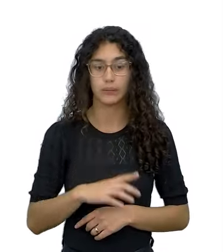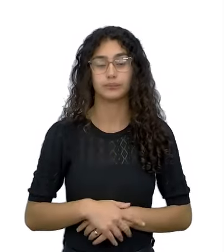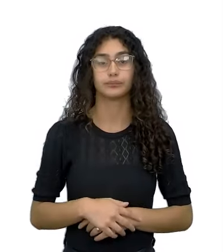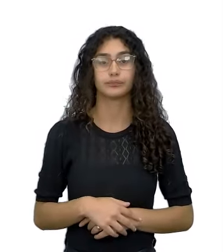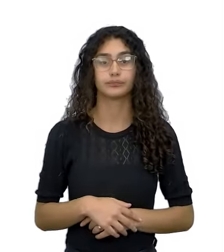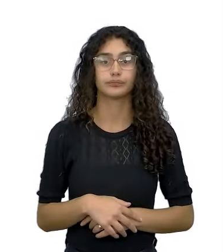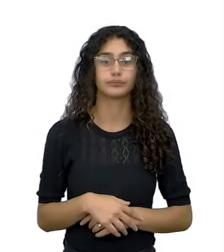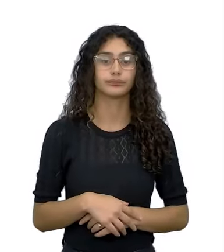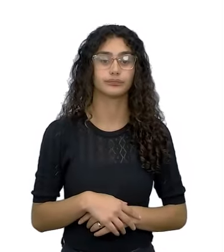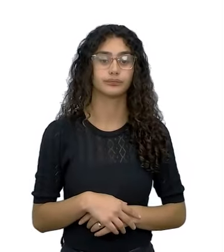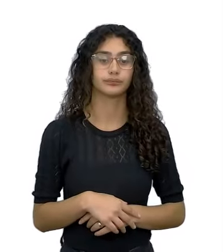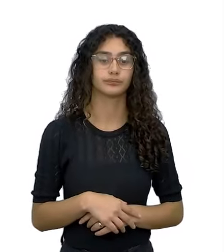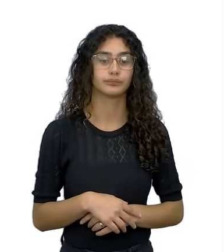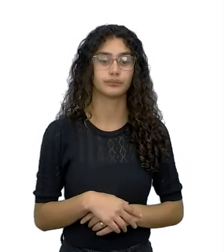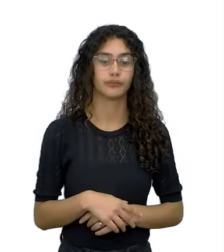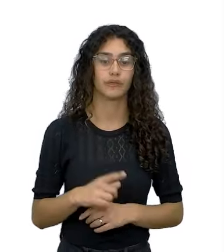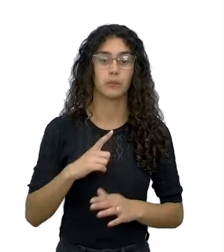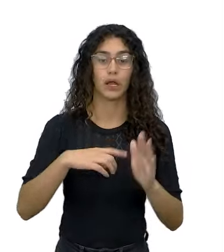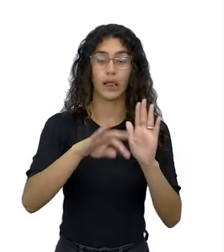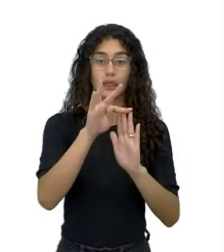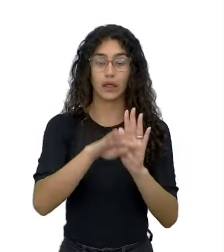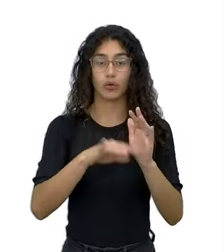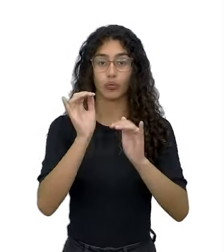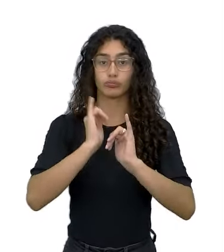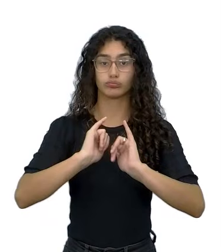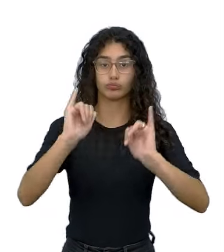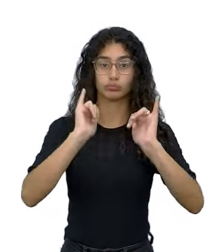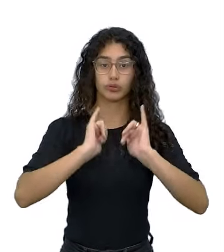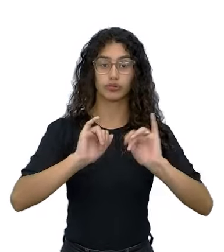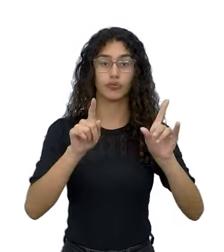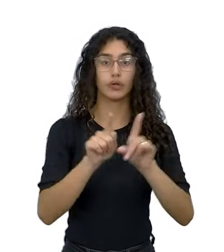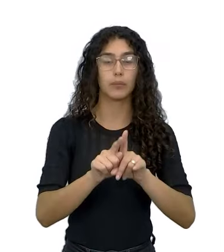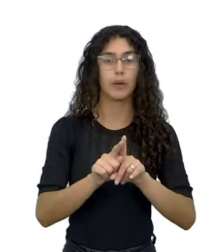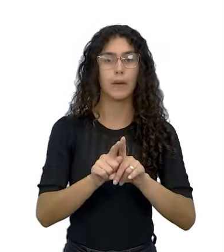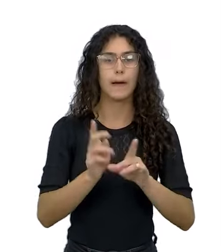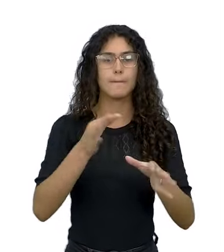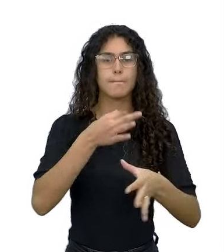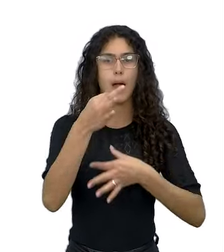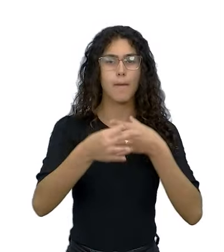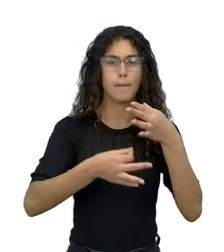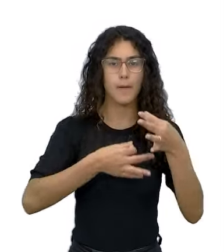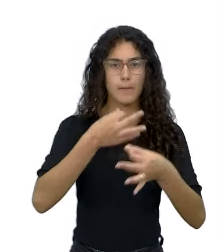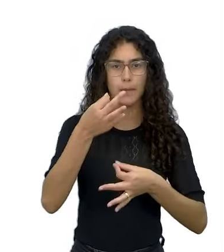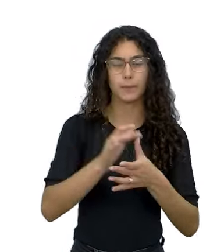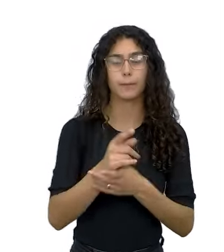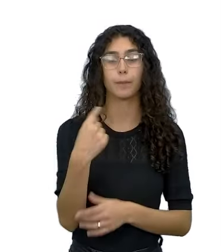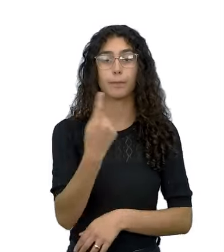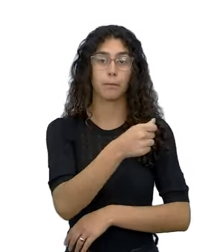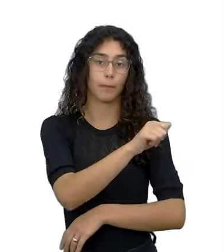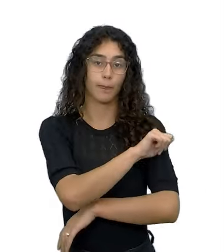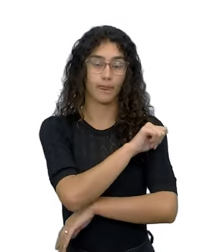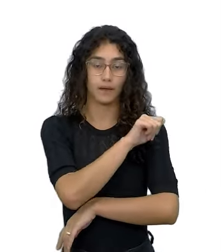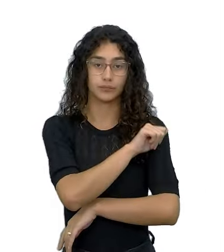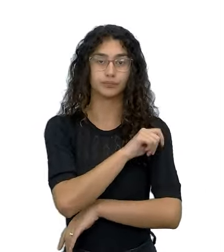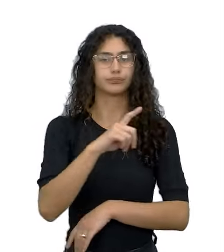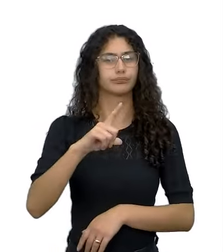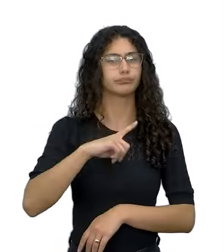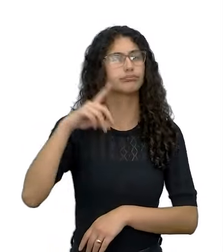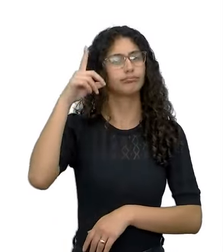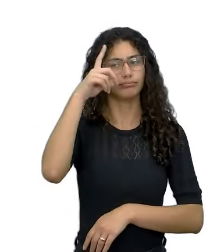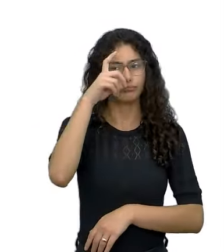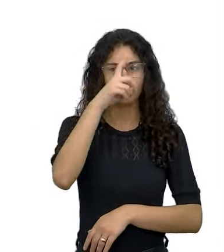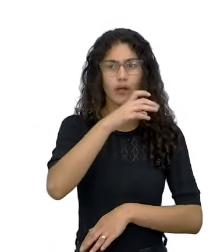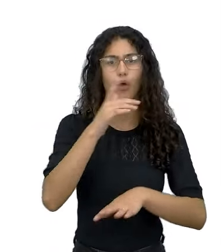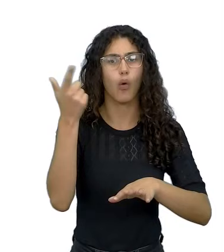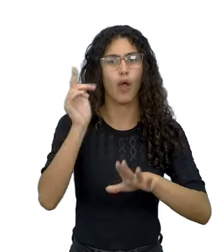revisão e edição de texto informativo e opinativo, tá? Os nossos estudantes têm muitas dificuldades, né,